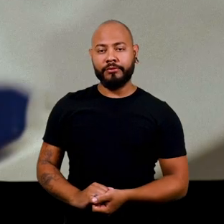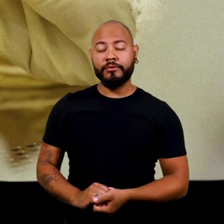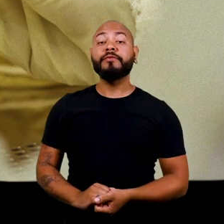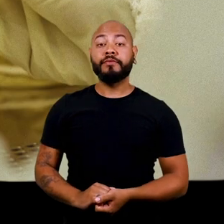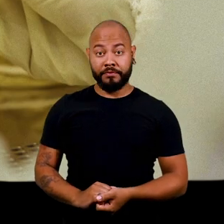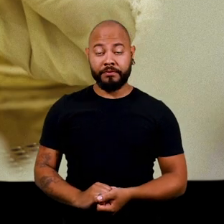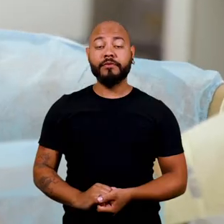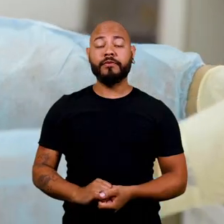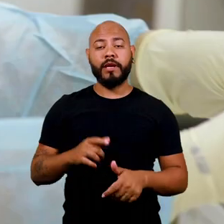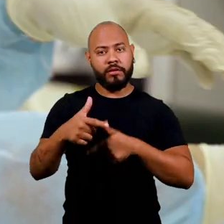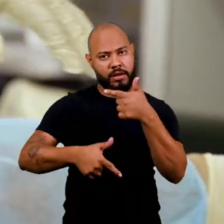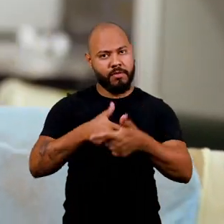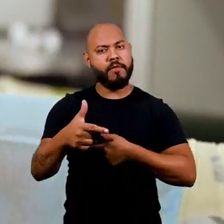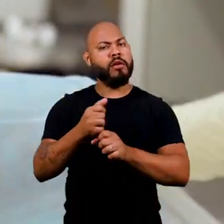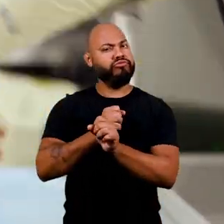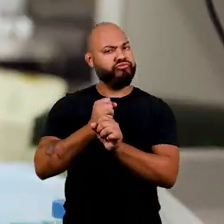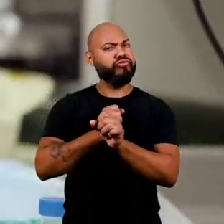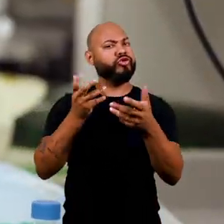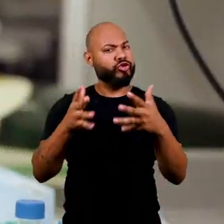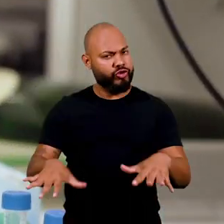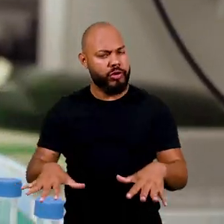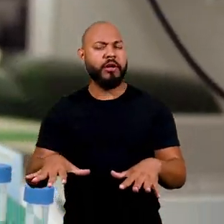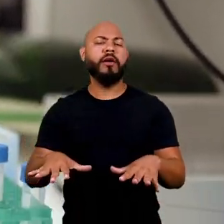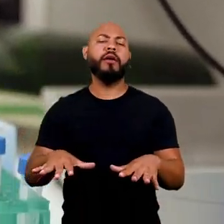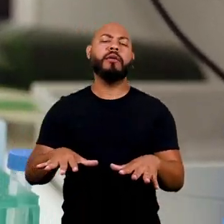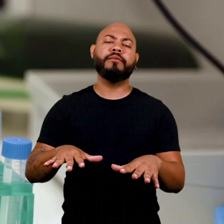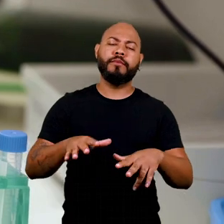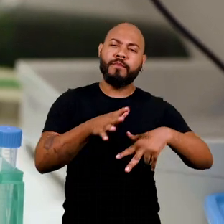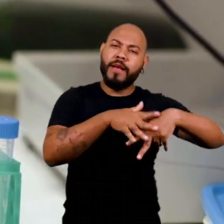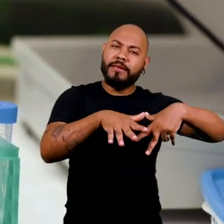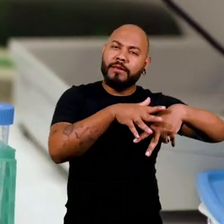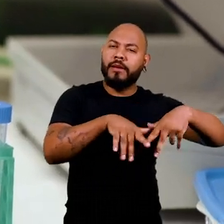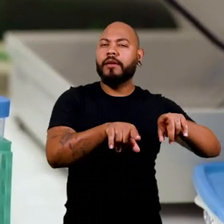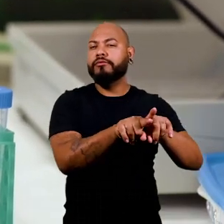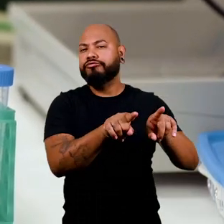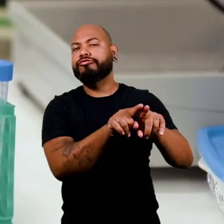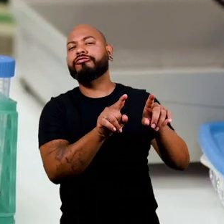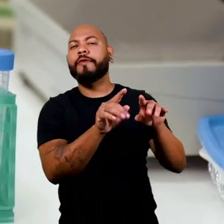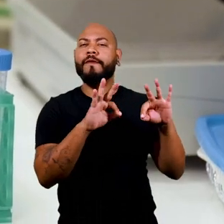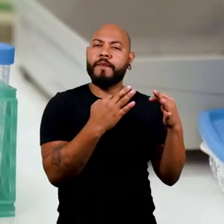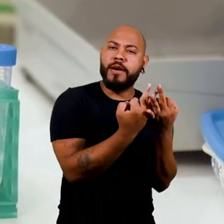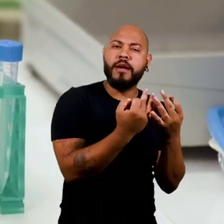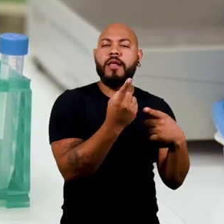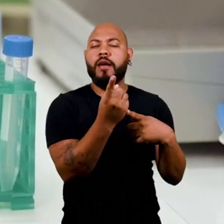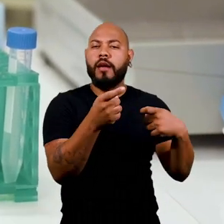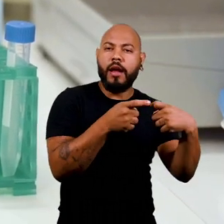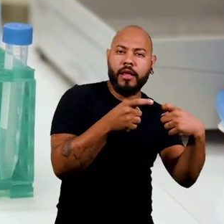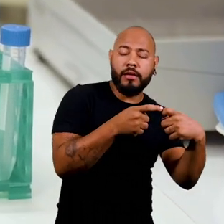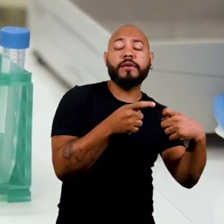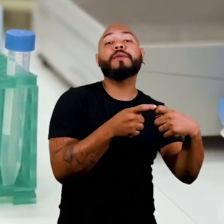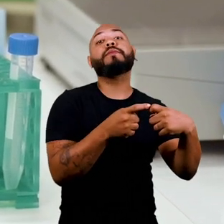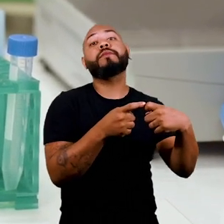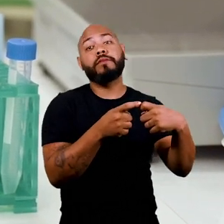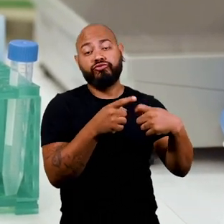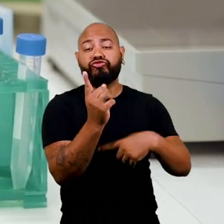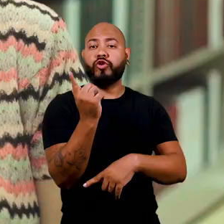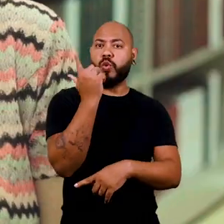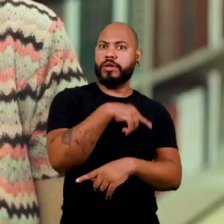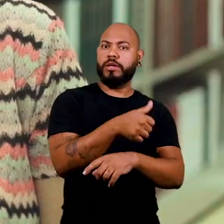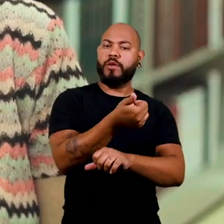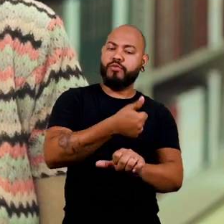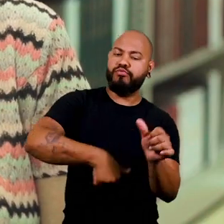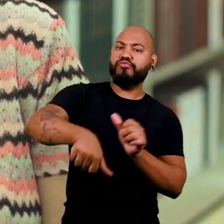Nós trabalhamos há muito tempo com os pacientes, com as famílias, com os clínicos, e nós conseguimos mudar